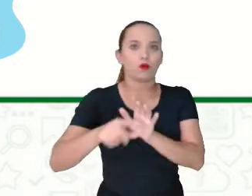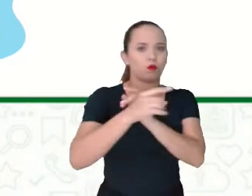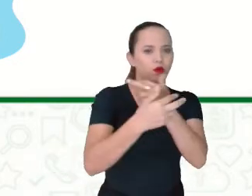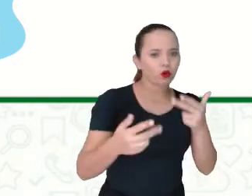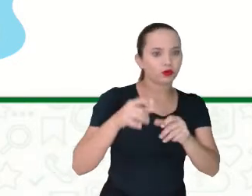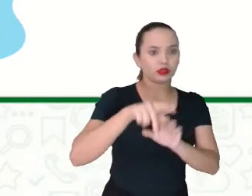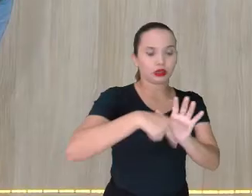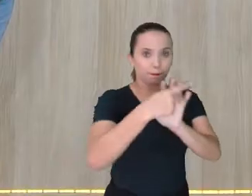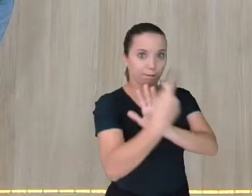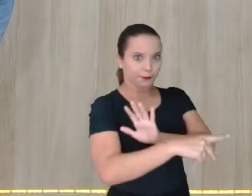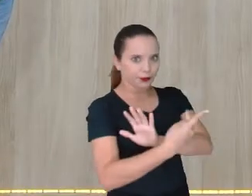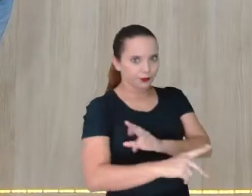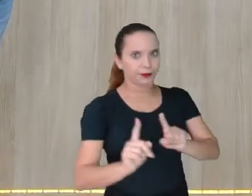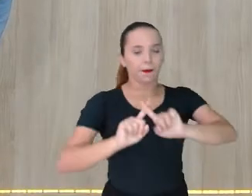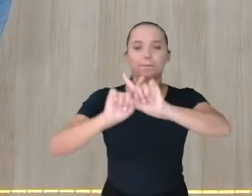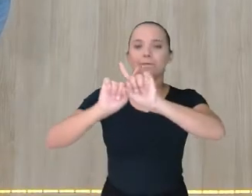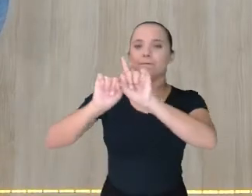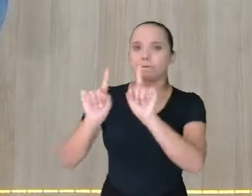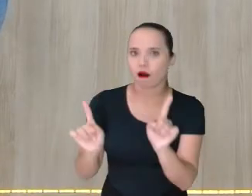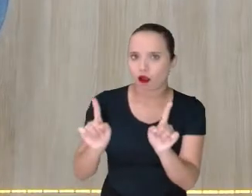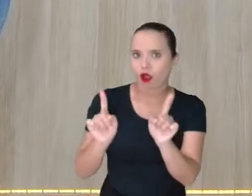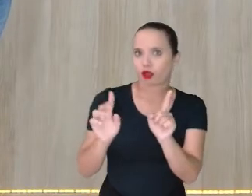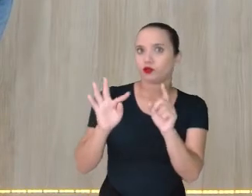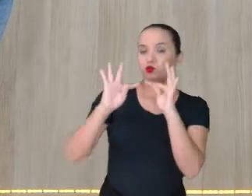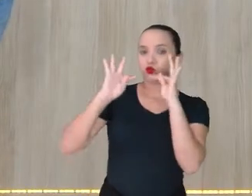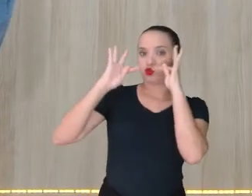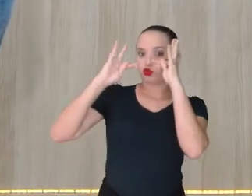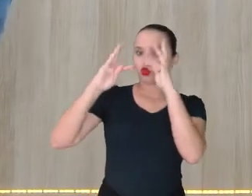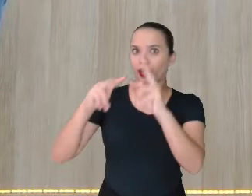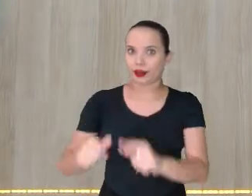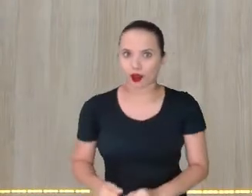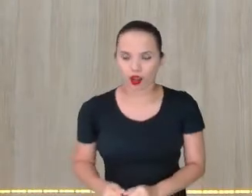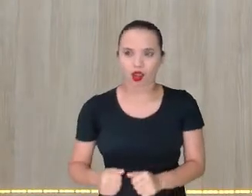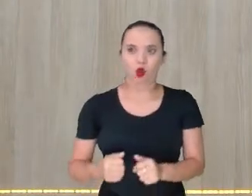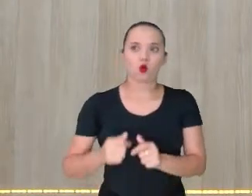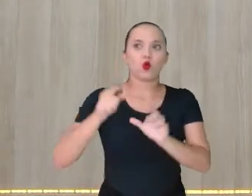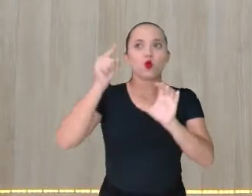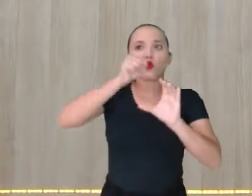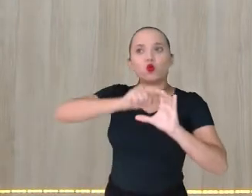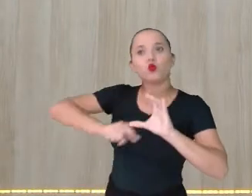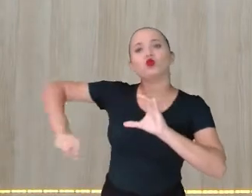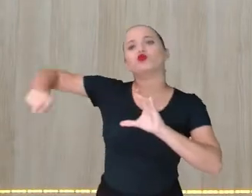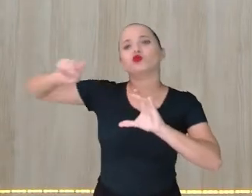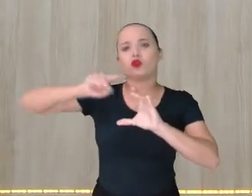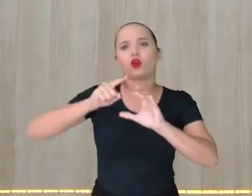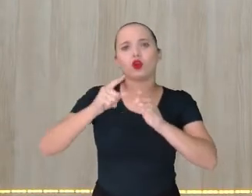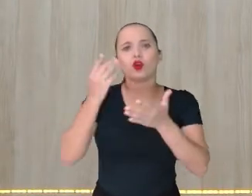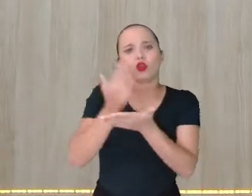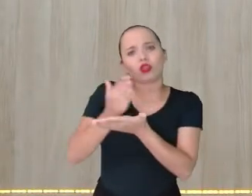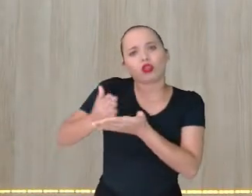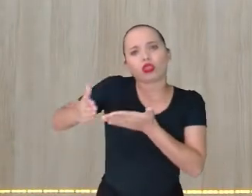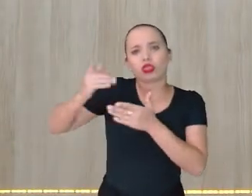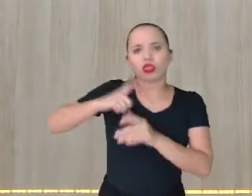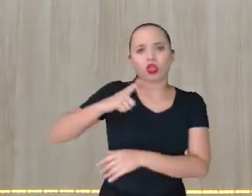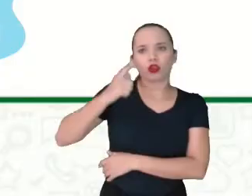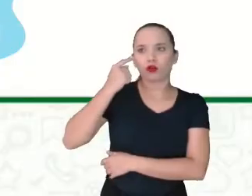só dele, mas no todo, esse ciclo de vida, ó, ele inclui essas etapas aqui,